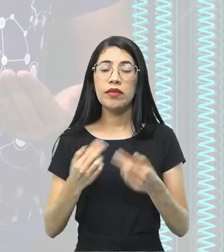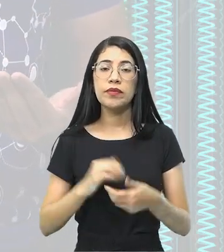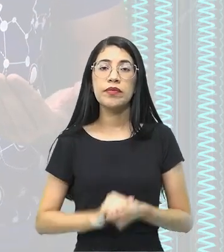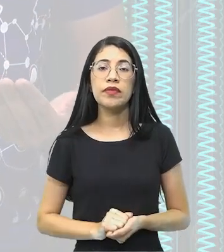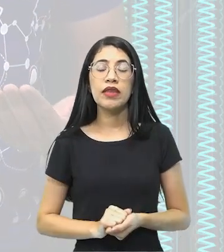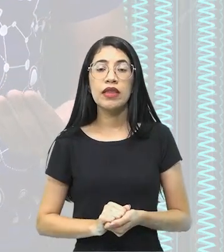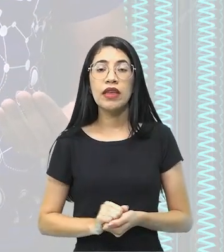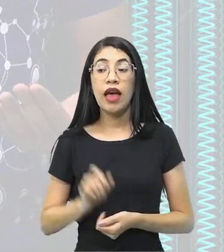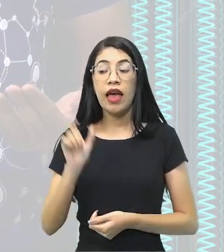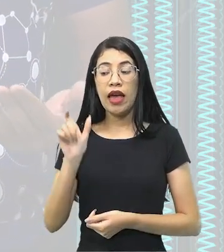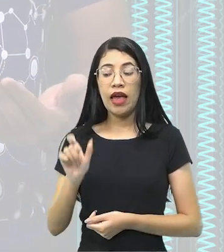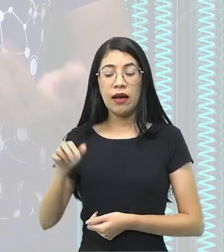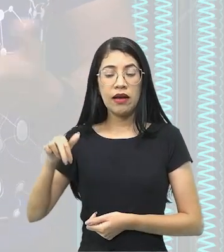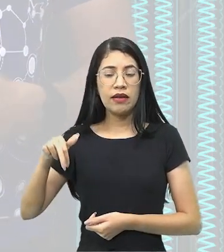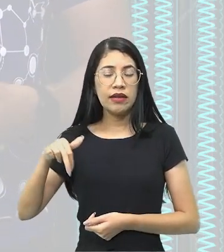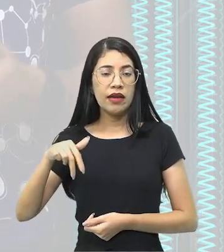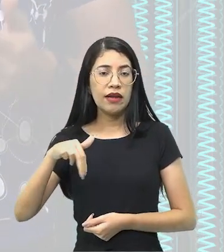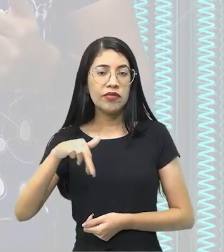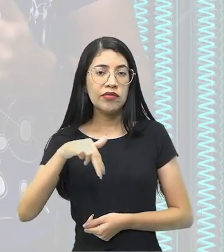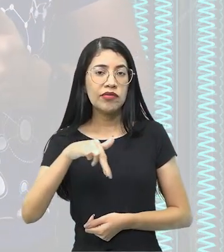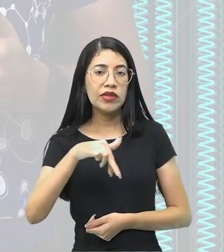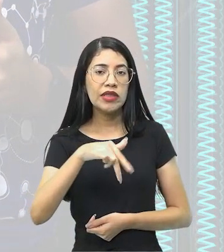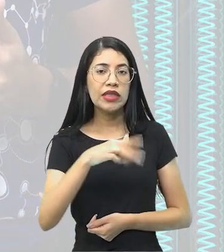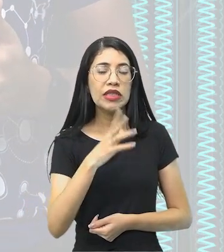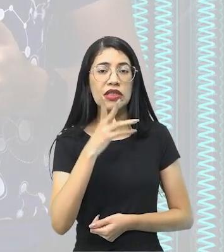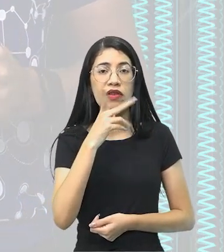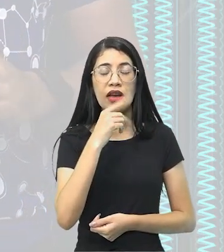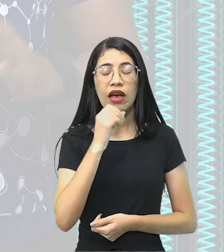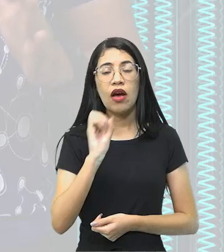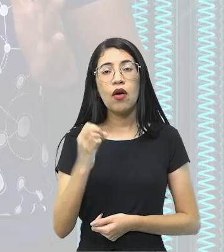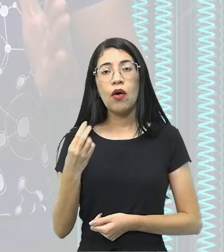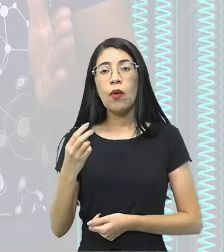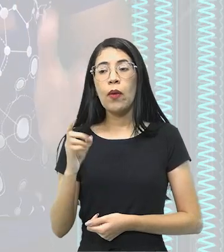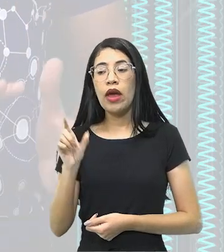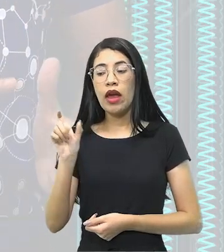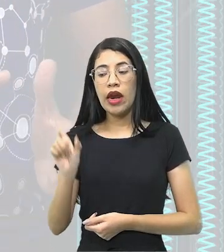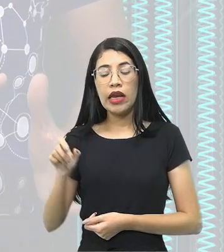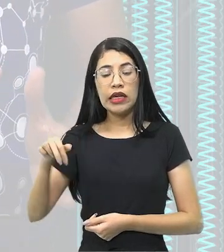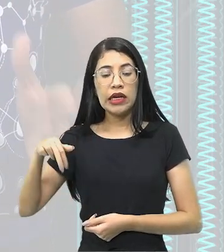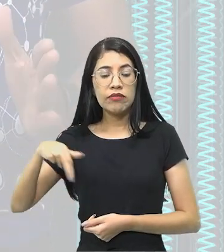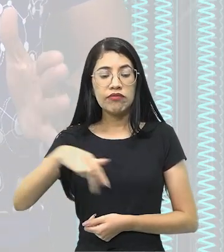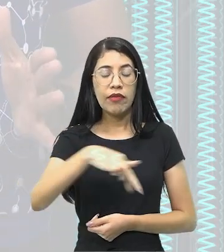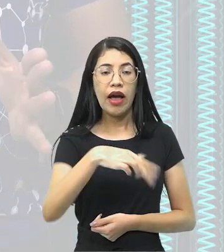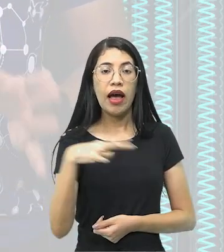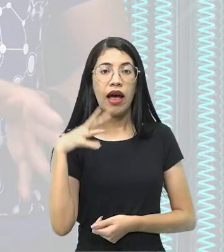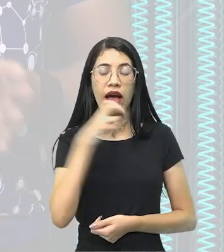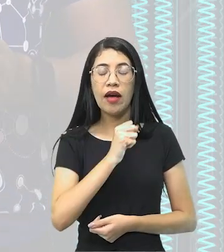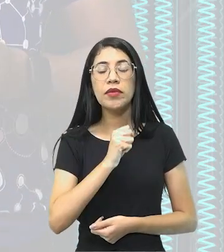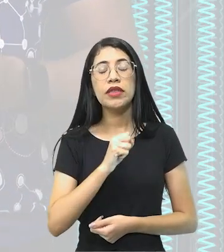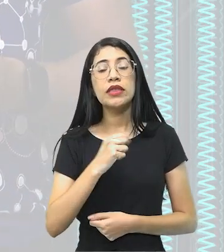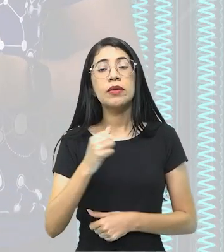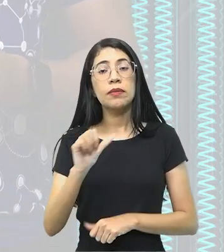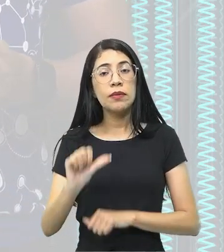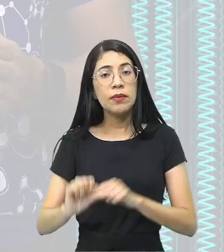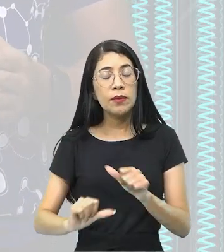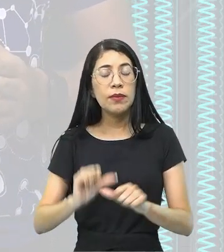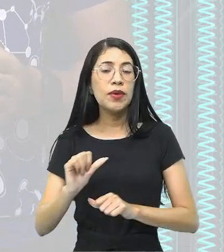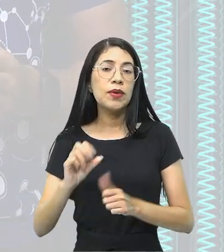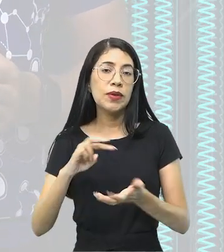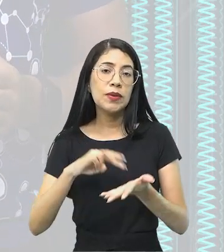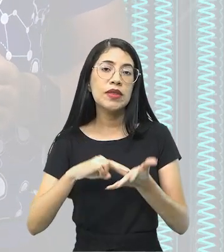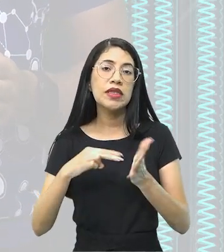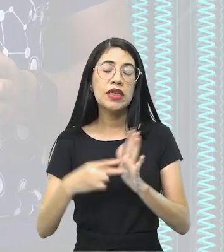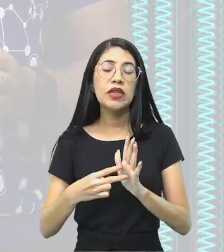caminha devagar, ele caminha depressa. O verbo caminhar, né, sofre alteração aí